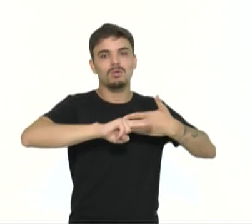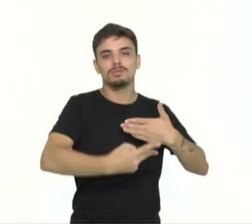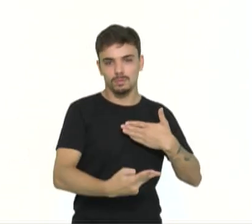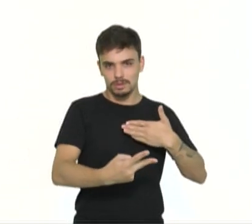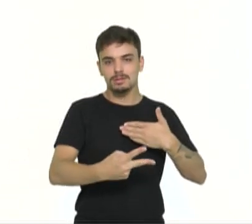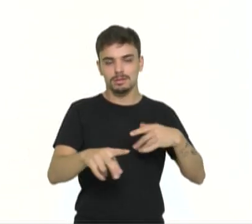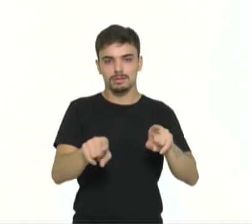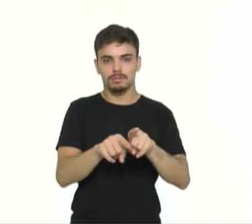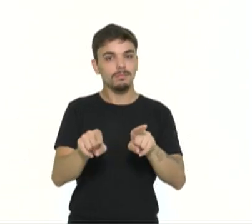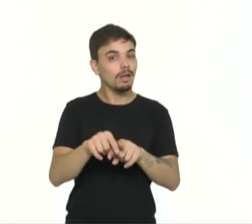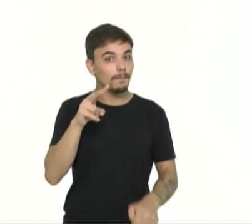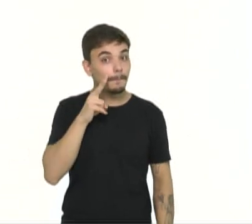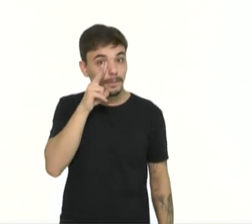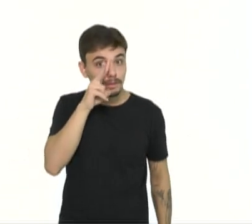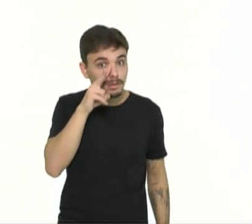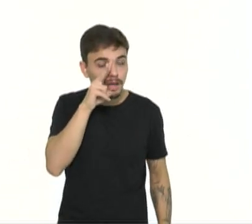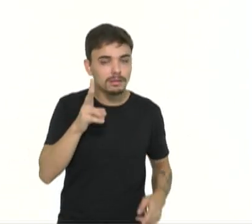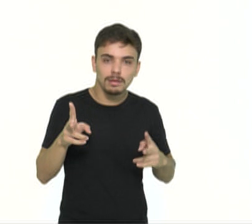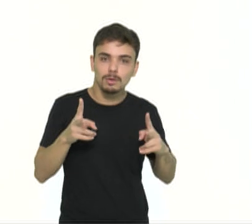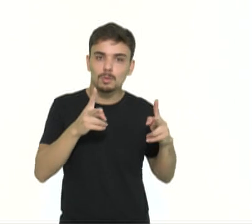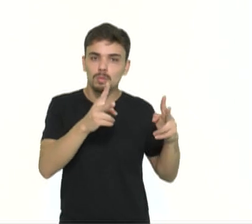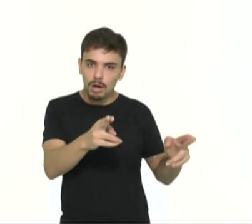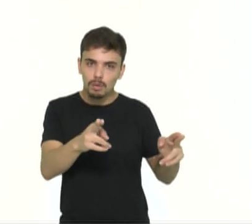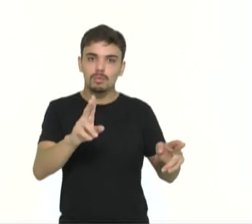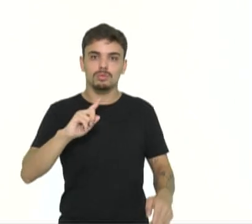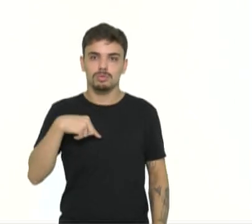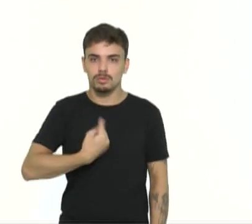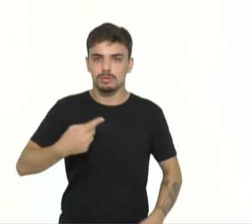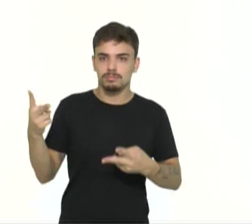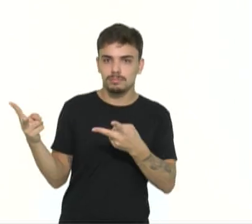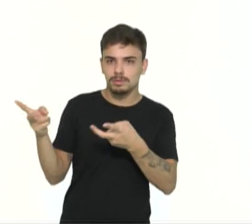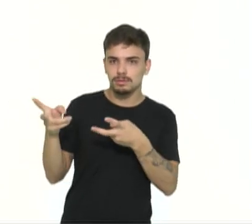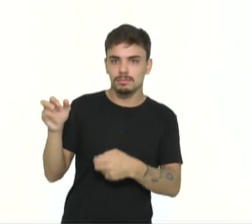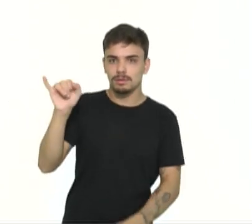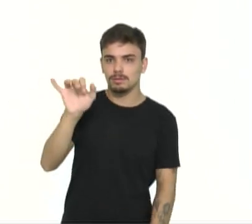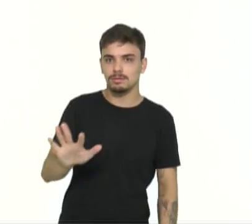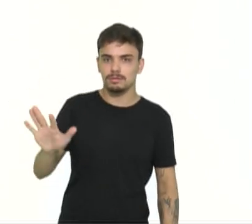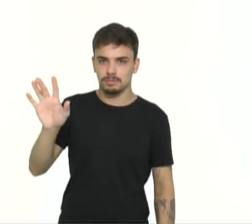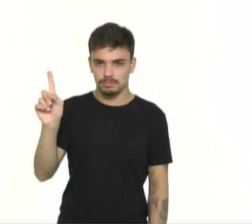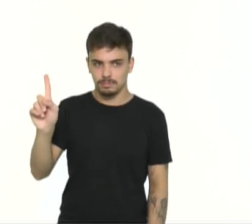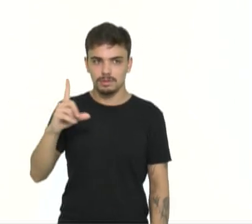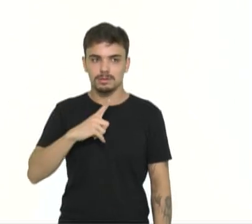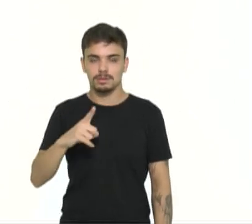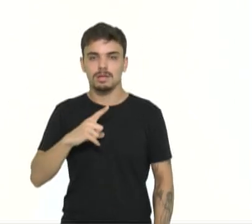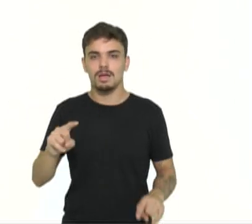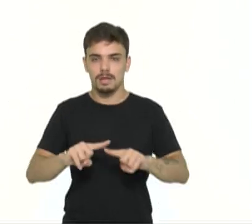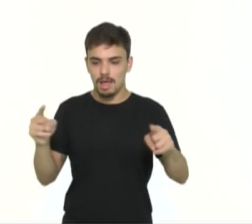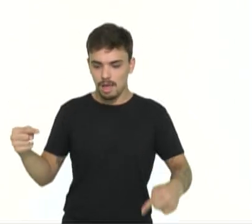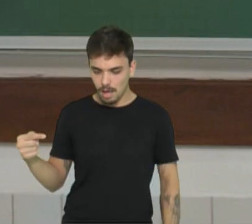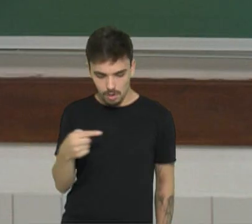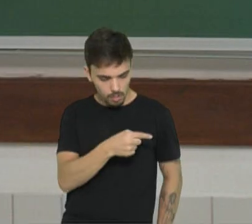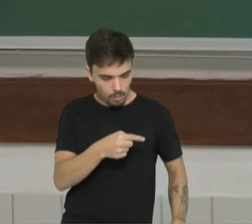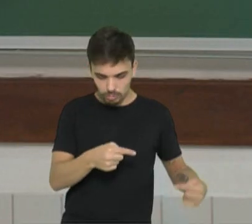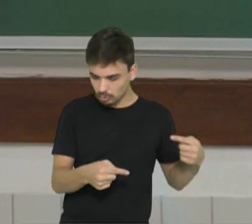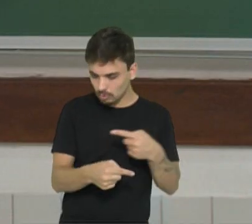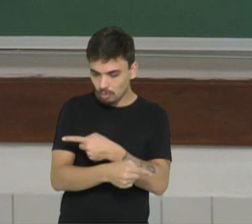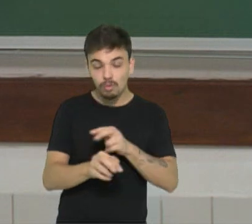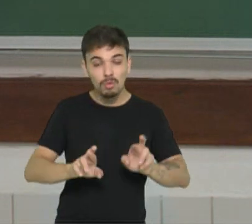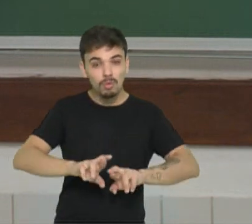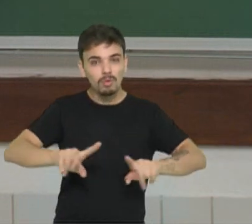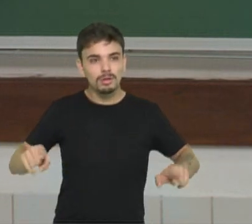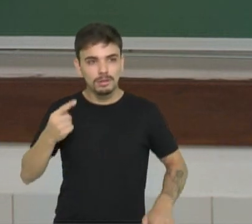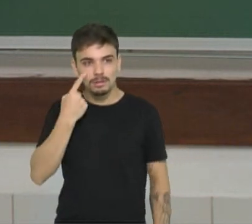mesma intensidade, que é o que a gente observou nesse exercício, porém em sentidos contrários. Então essa flechinha